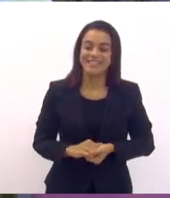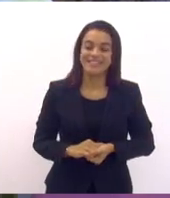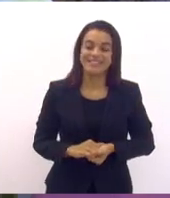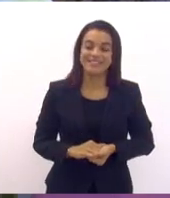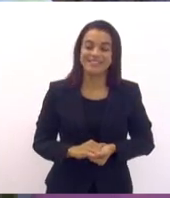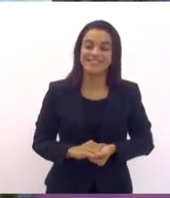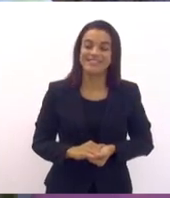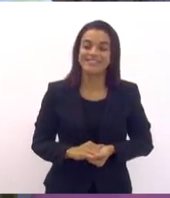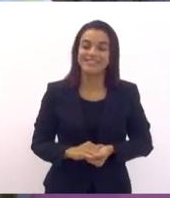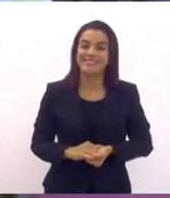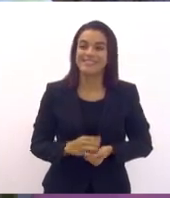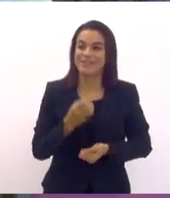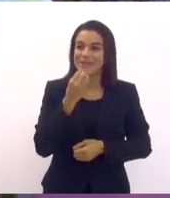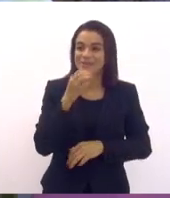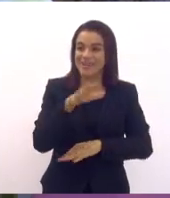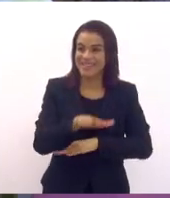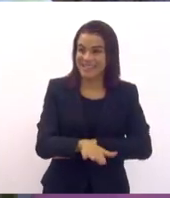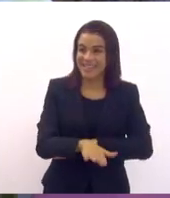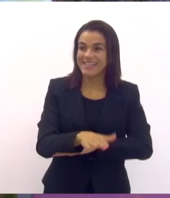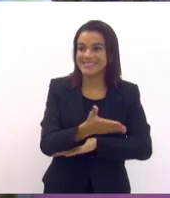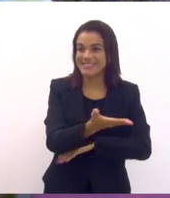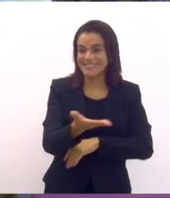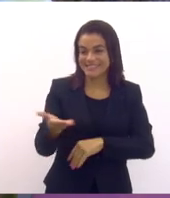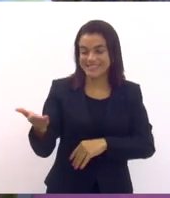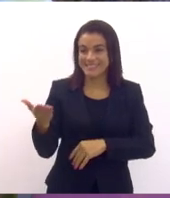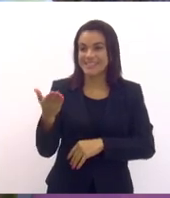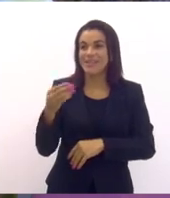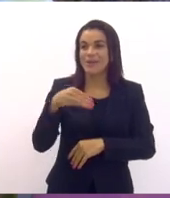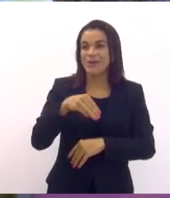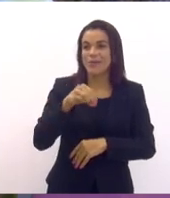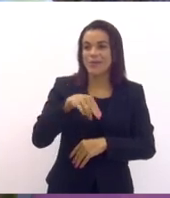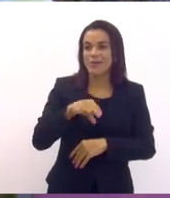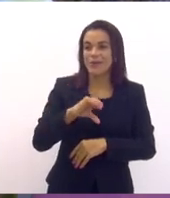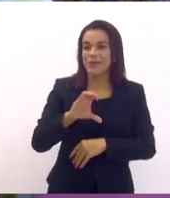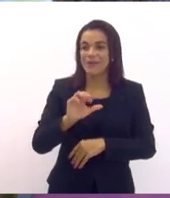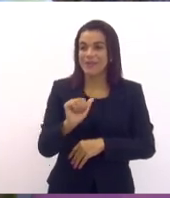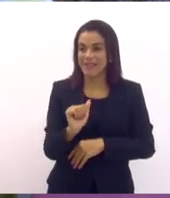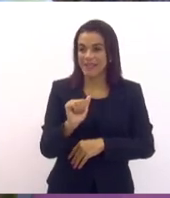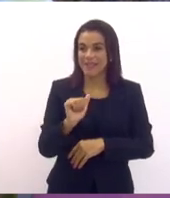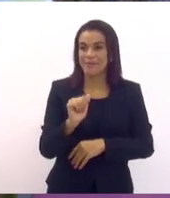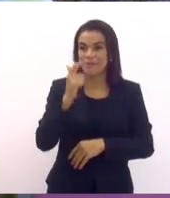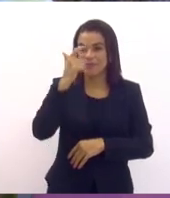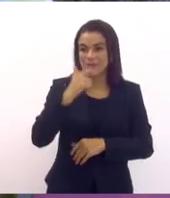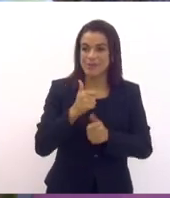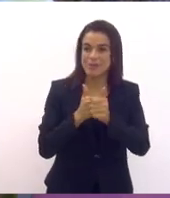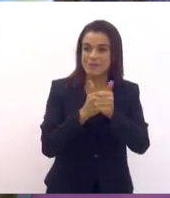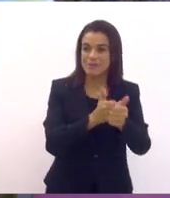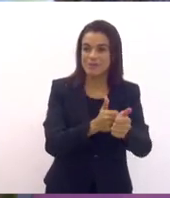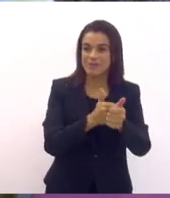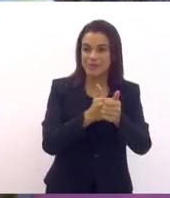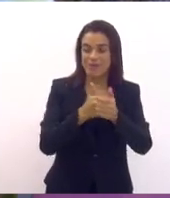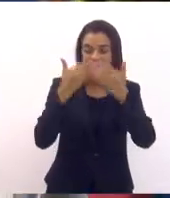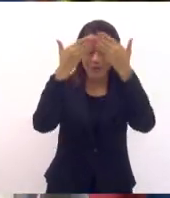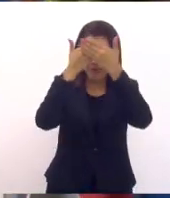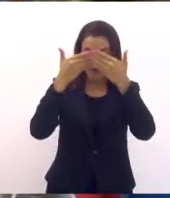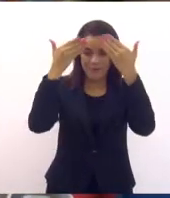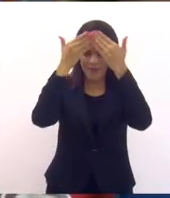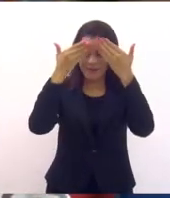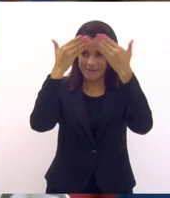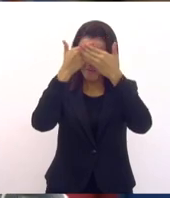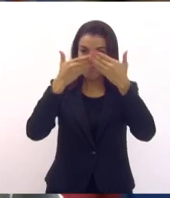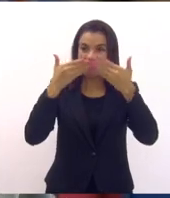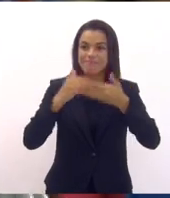Obrigada boa tarde a todos sou Mônica de Sá sacerdotisa de umbanda que faço parte desse